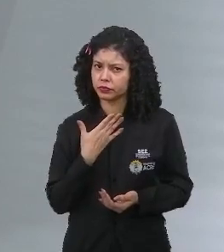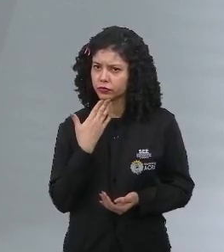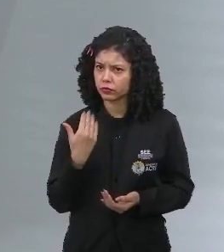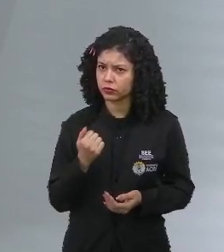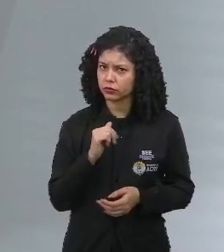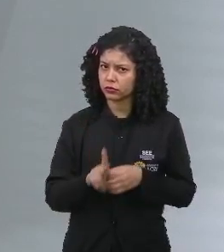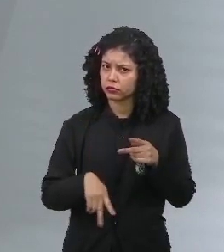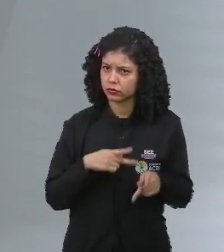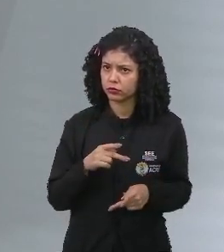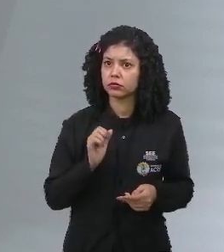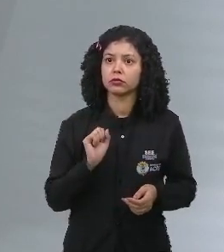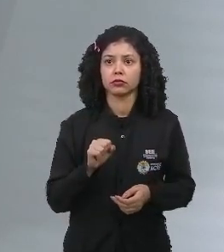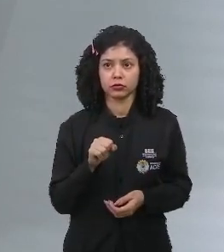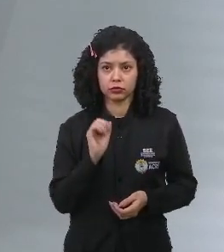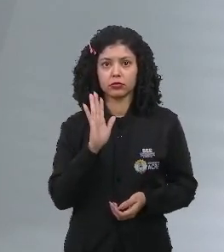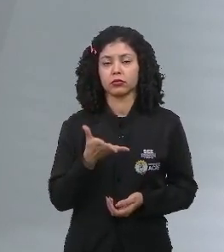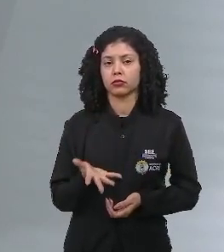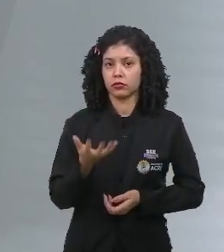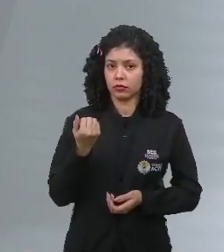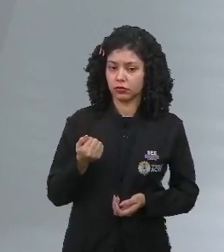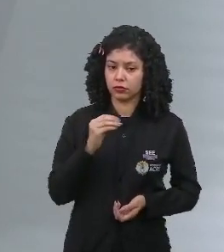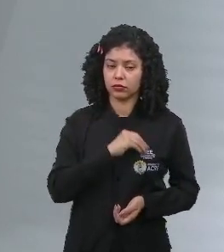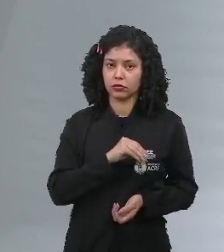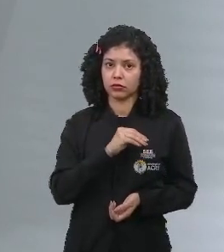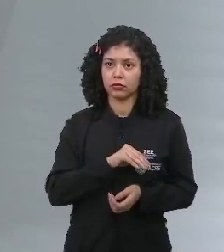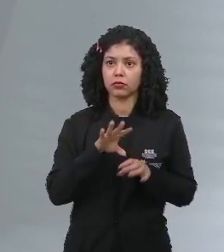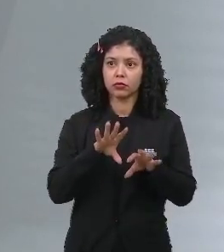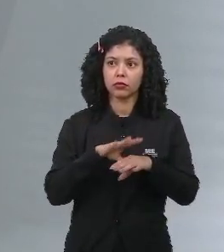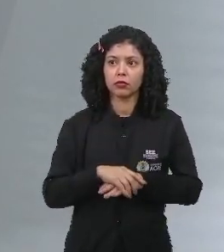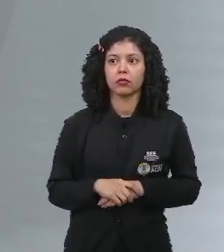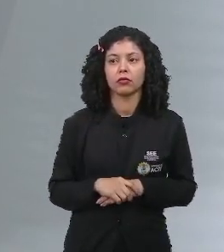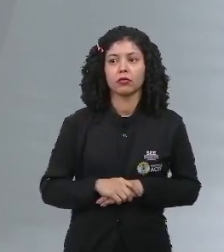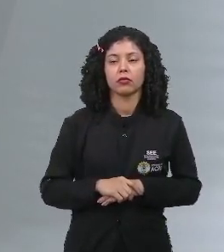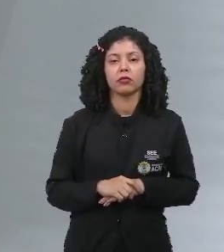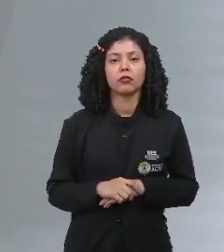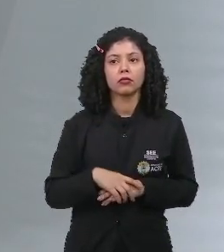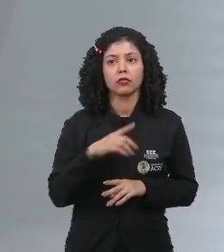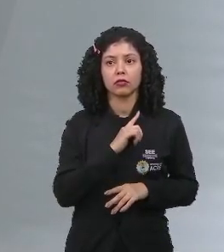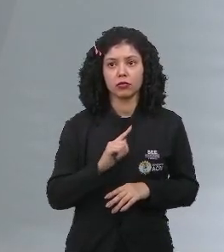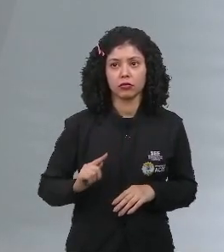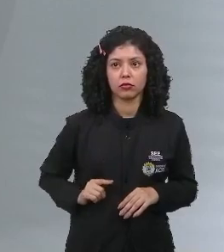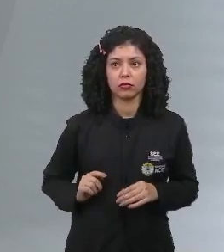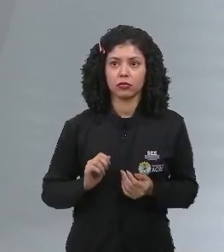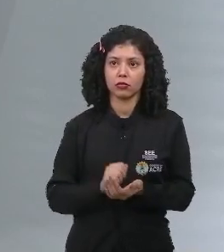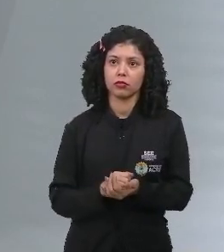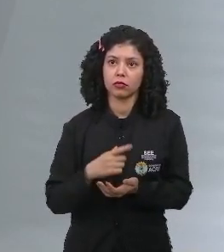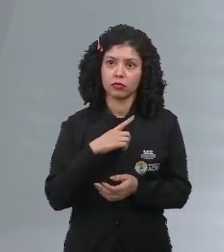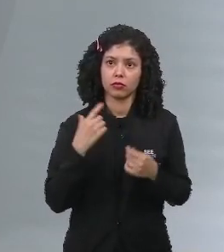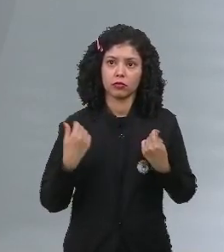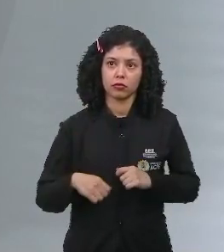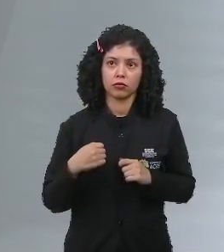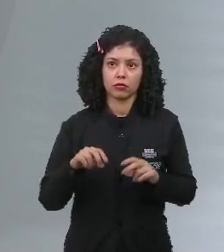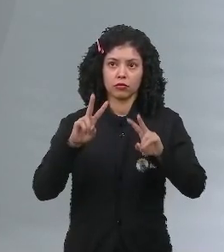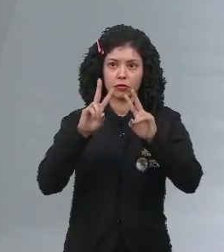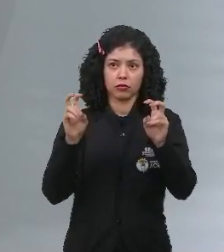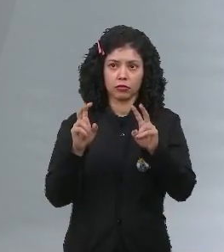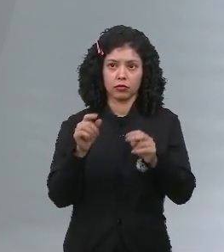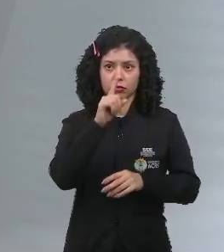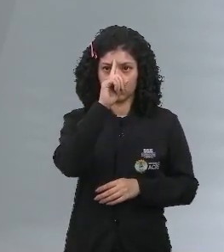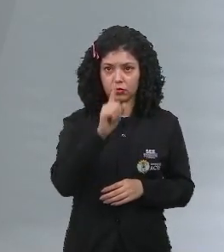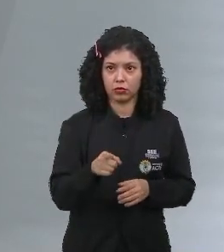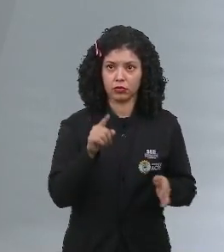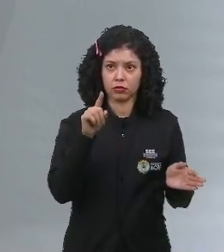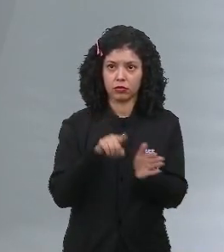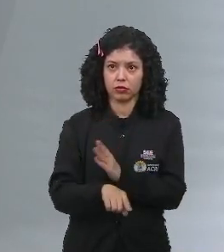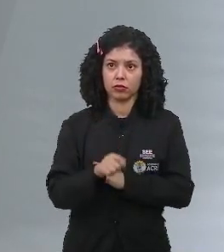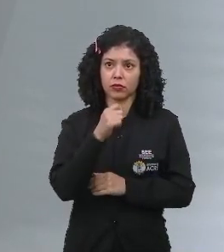população são eles já recebe um salário para isso então o governante teria que nesse caso denunciar